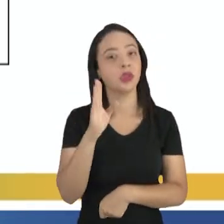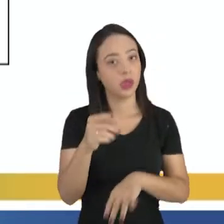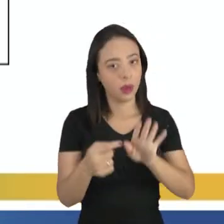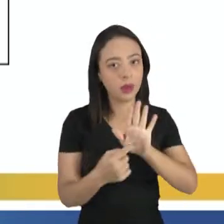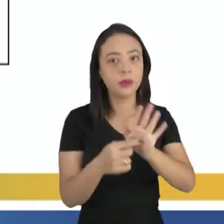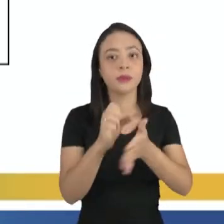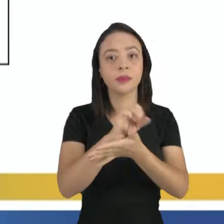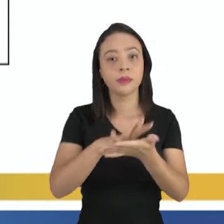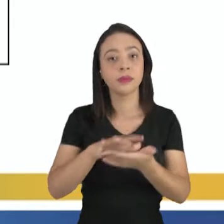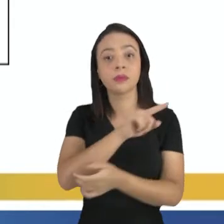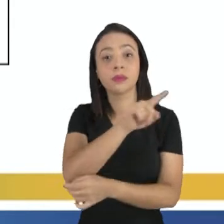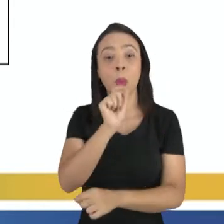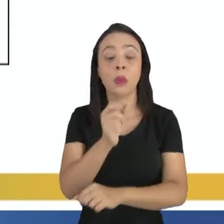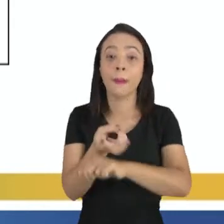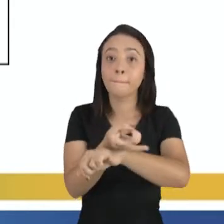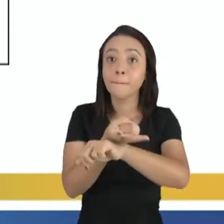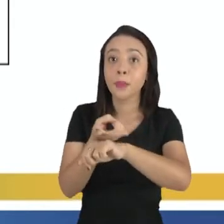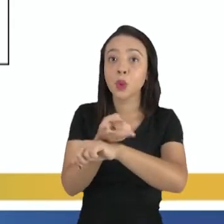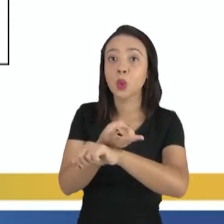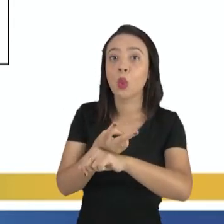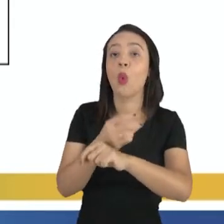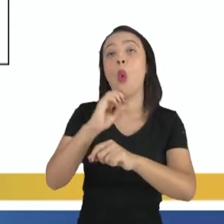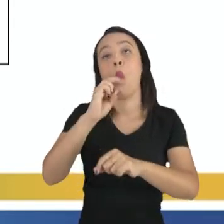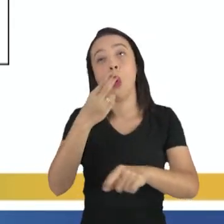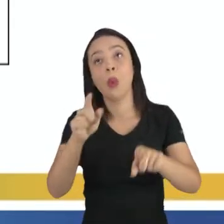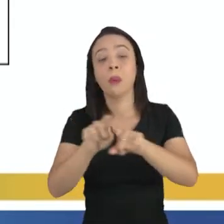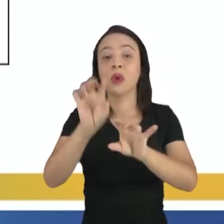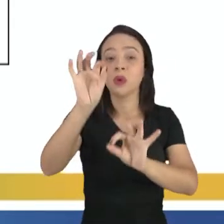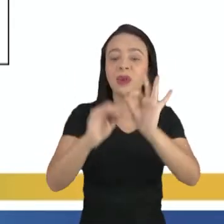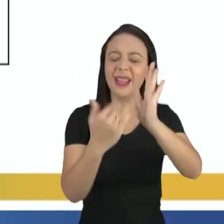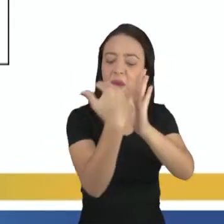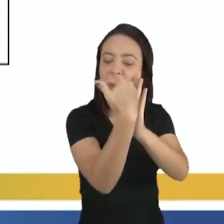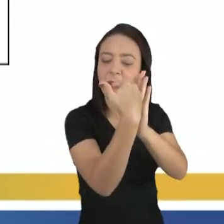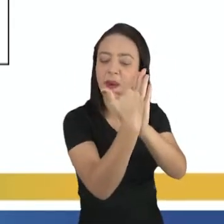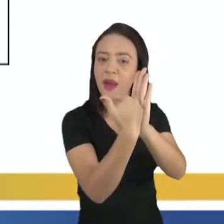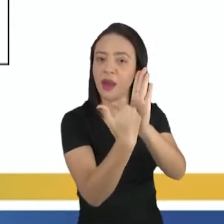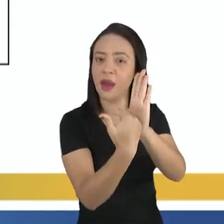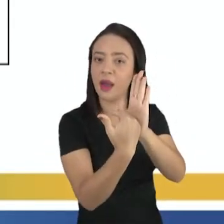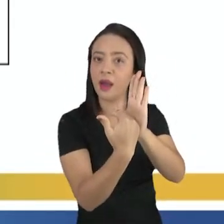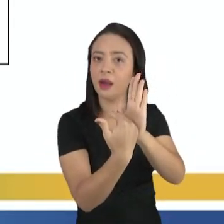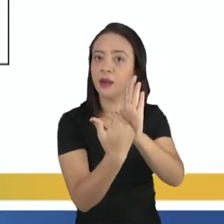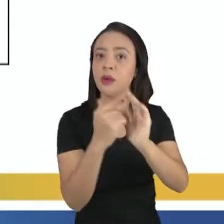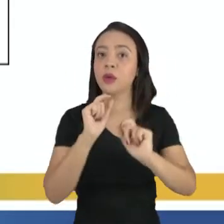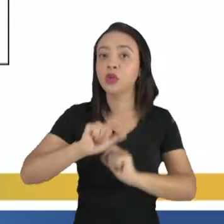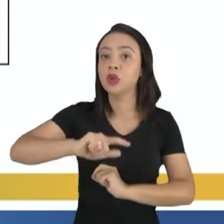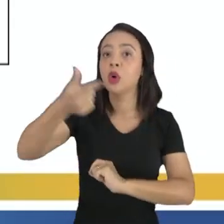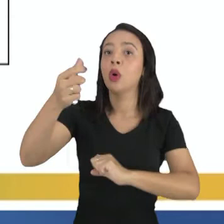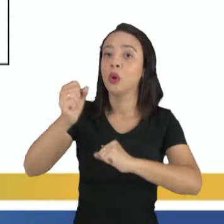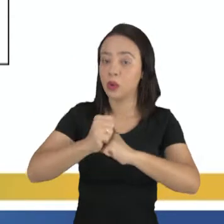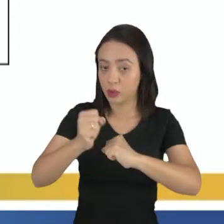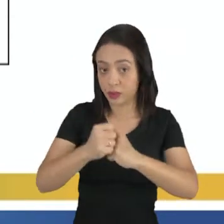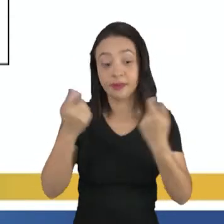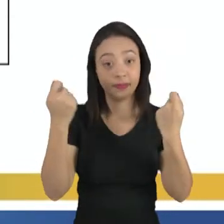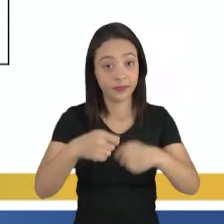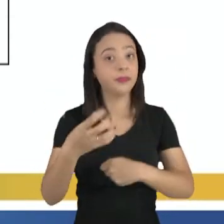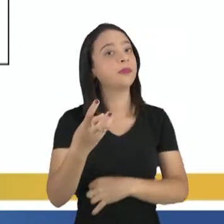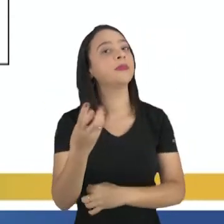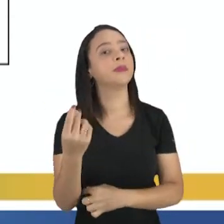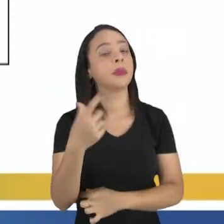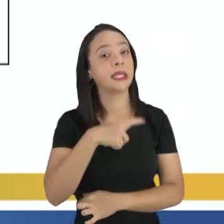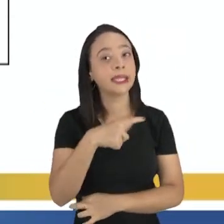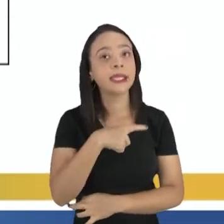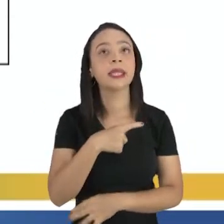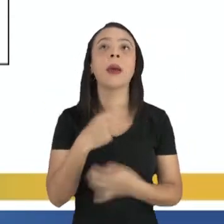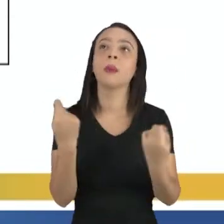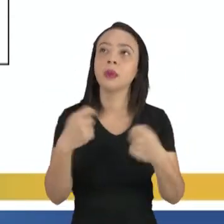vocês procurarem ou fazerem uma lista no caderno de vocês de alguns outros substantivos contáveis que vocês encontrem,